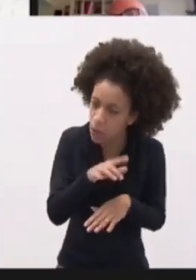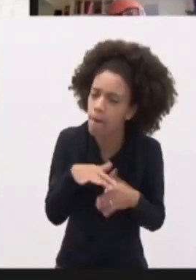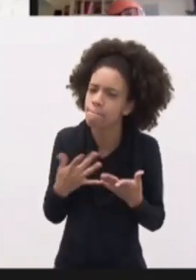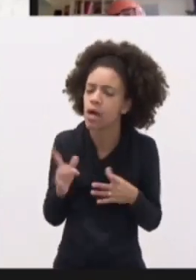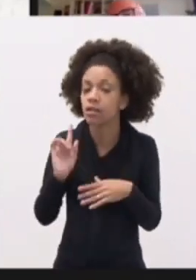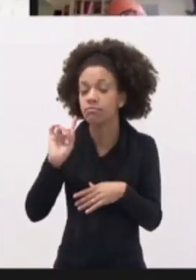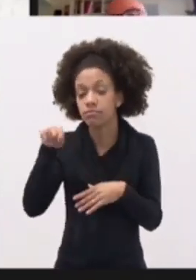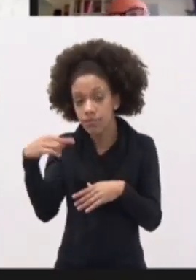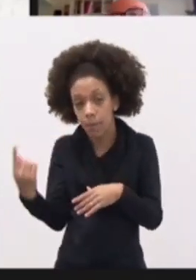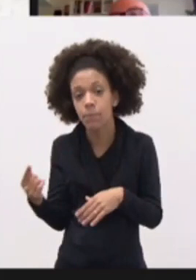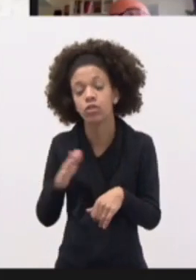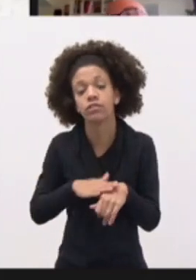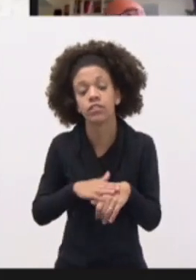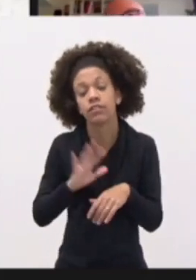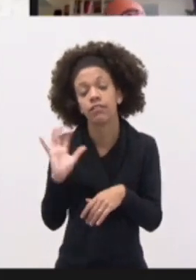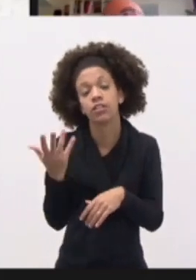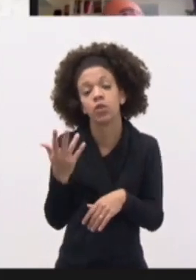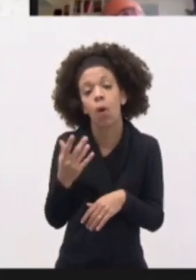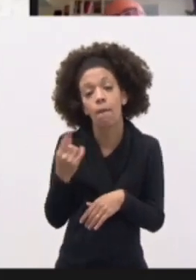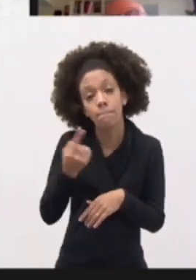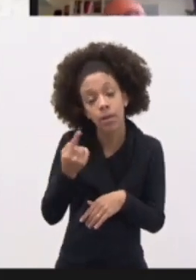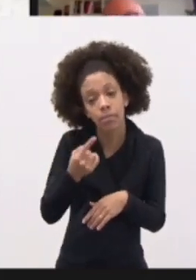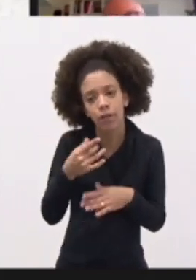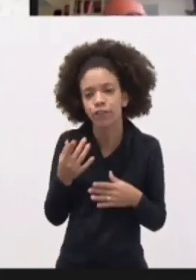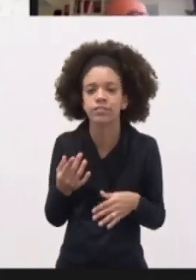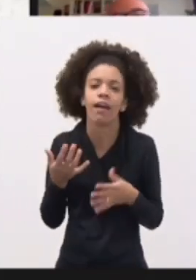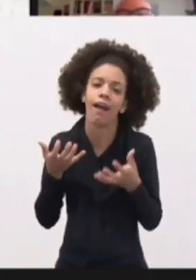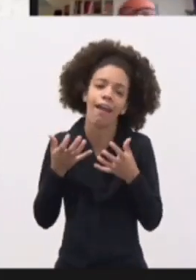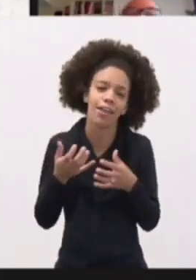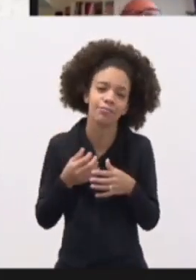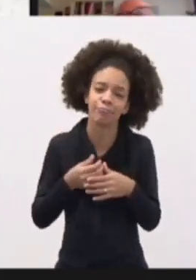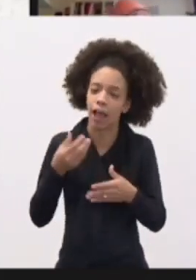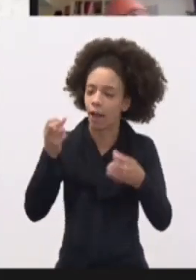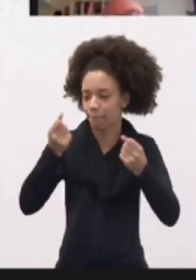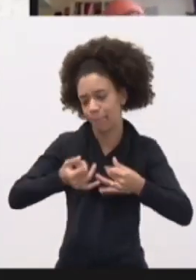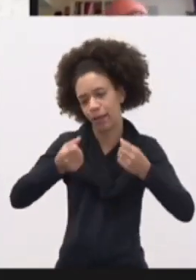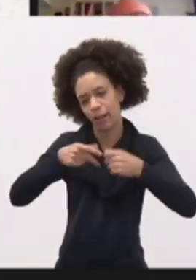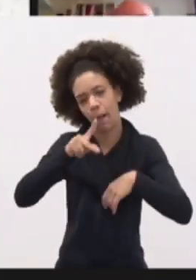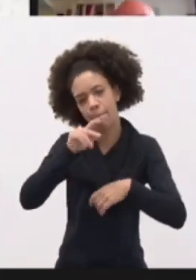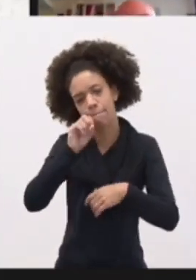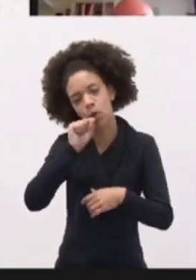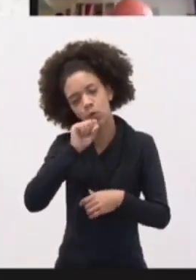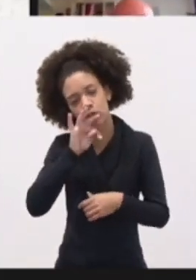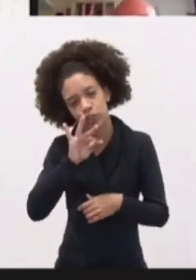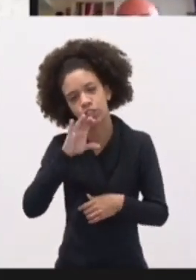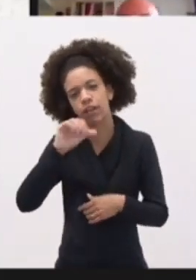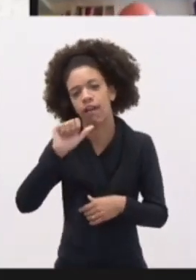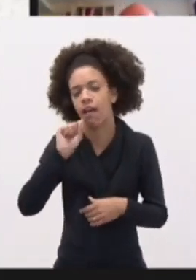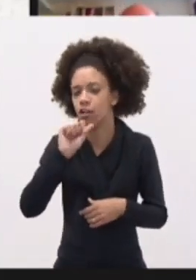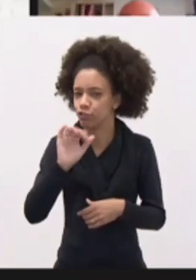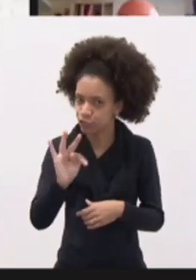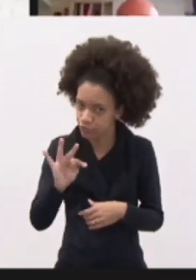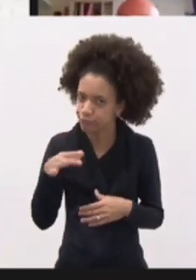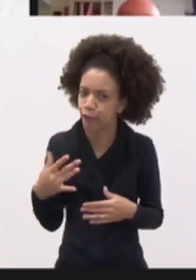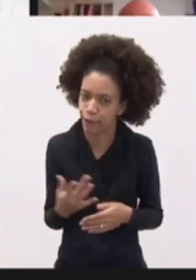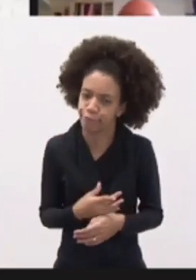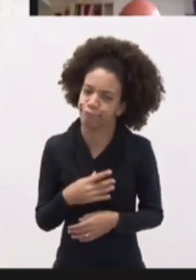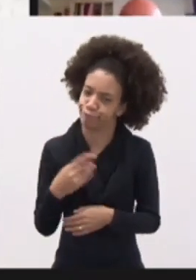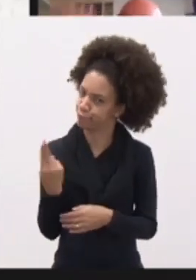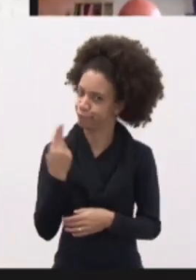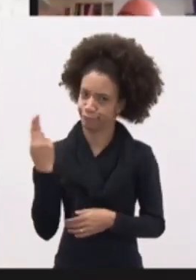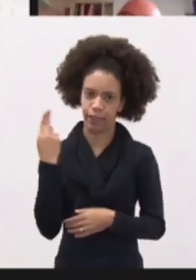faz o primeiro, você vai querer dar aula só de podcast, tá? E também não dá, né, gente? Só podcast não dá, a gente vai dormir. Tem